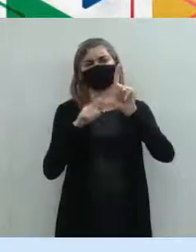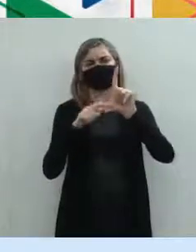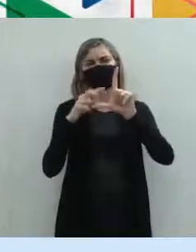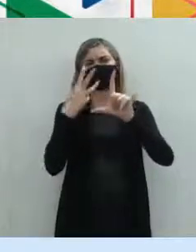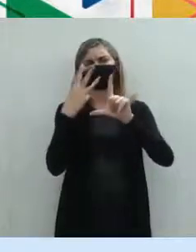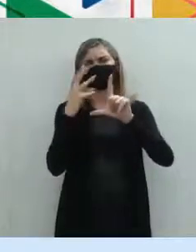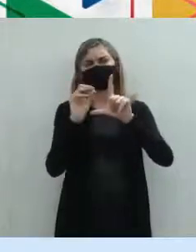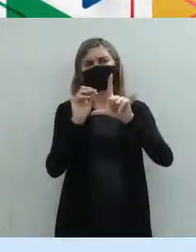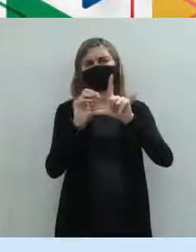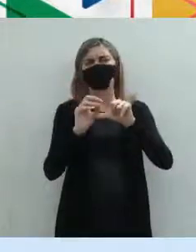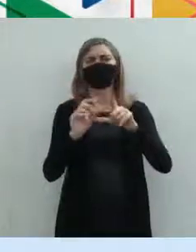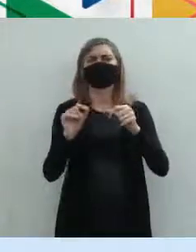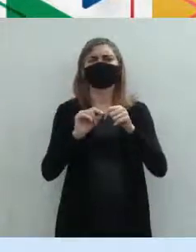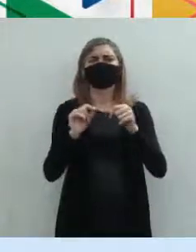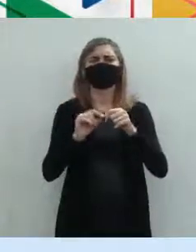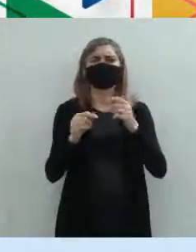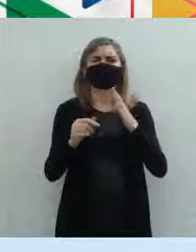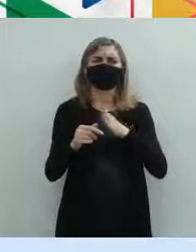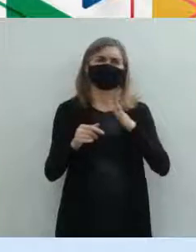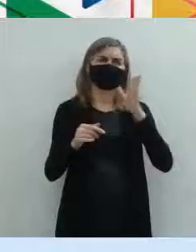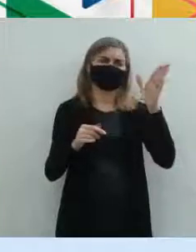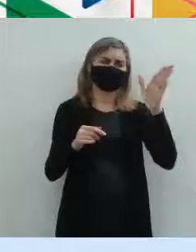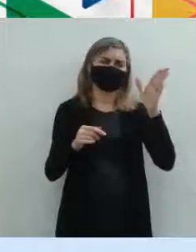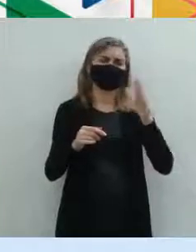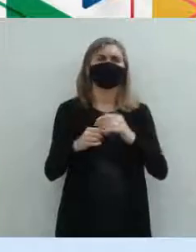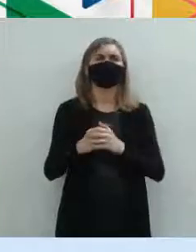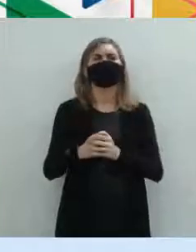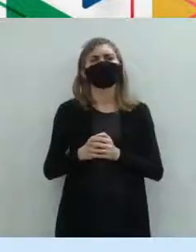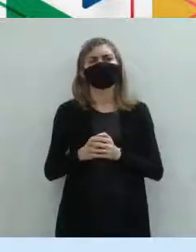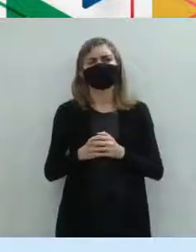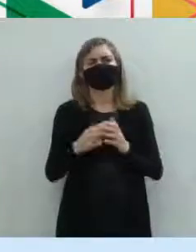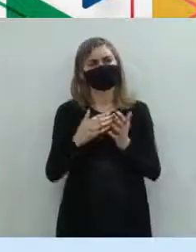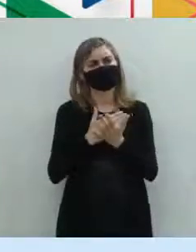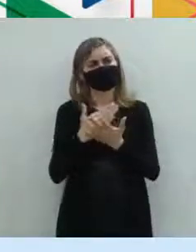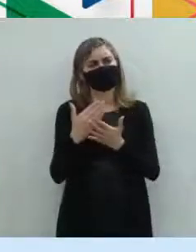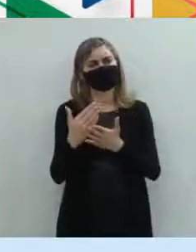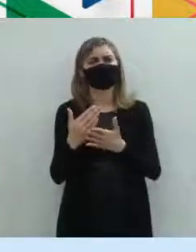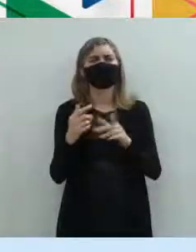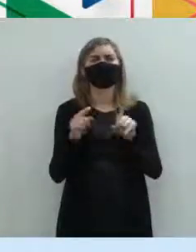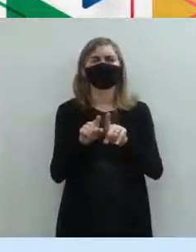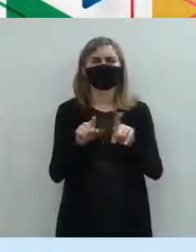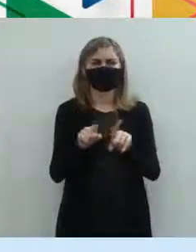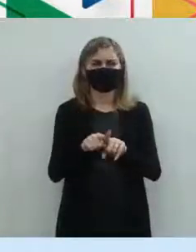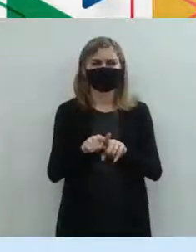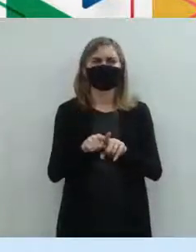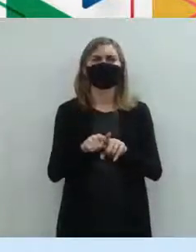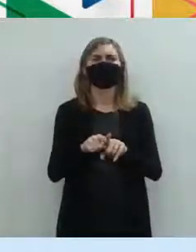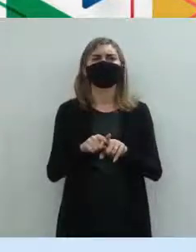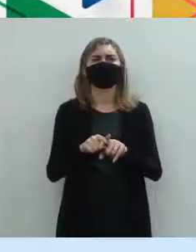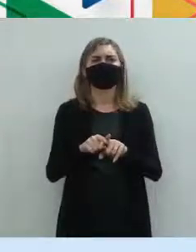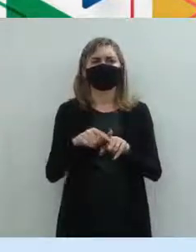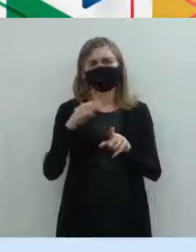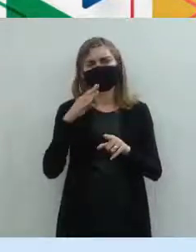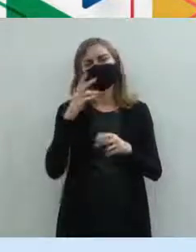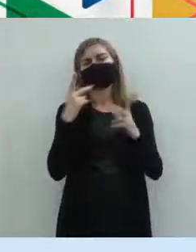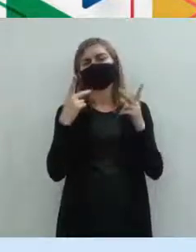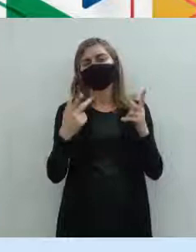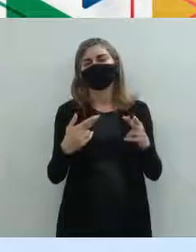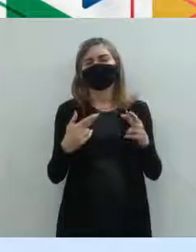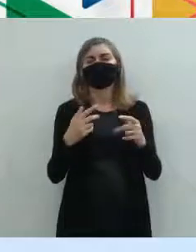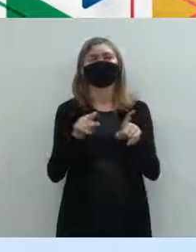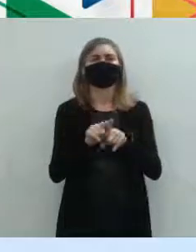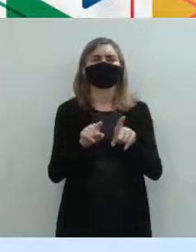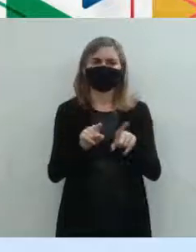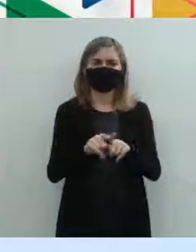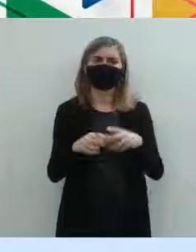terra. Do lado esquerdo, naquele mesmo ponto, né, inicial, a gente tem uma linha oblíqua também, que